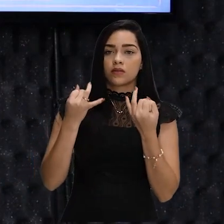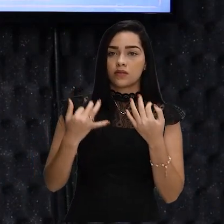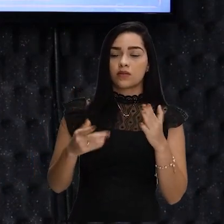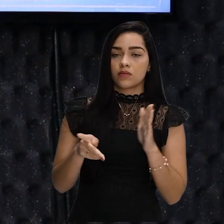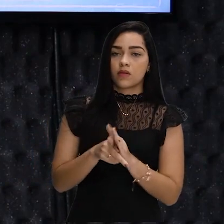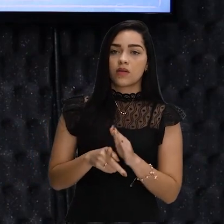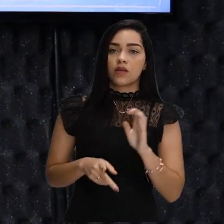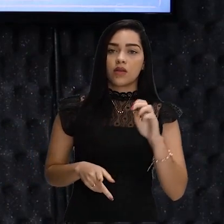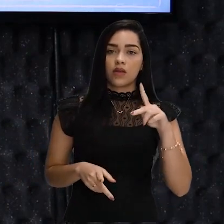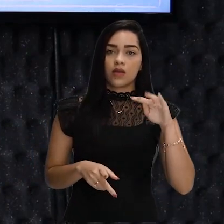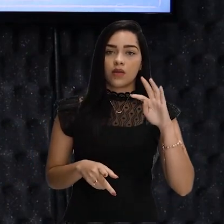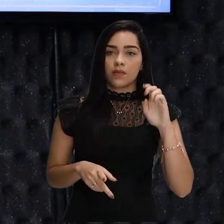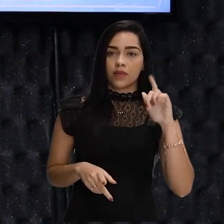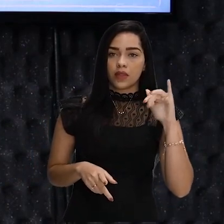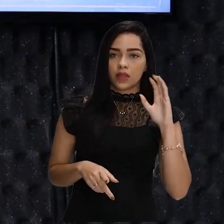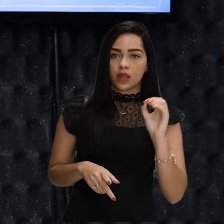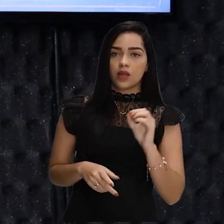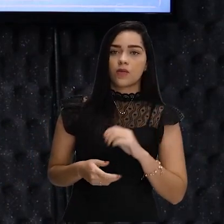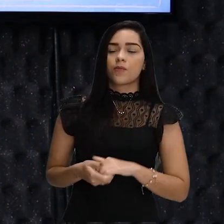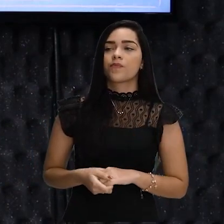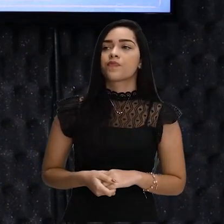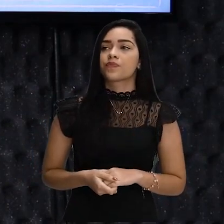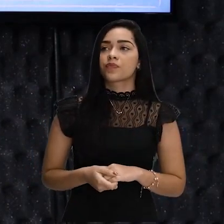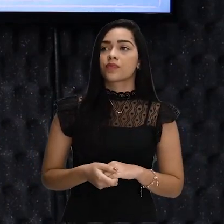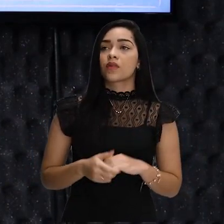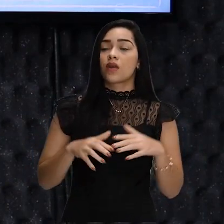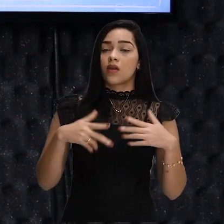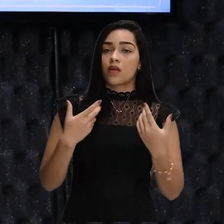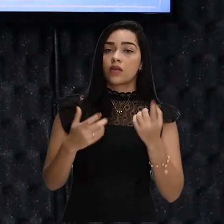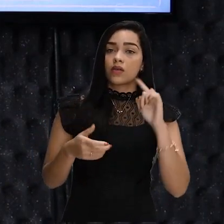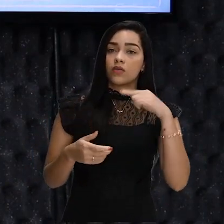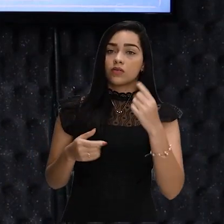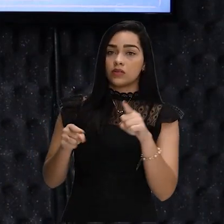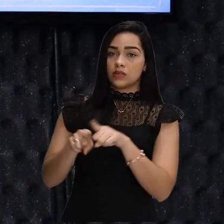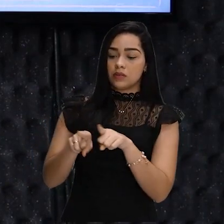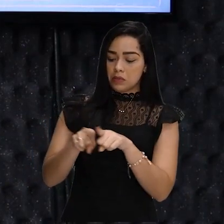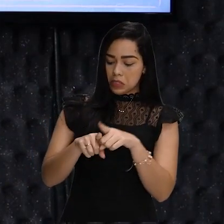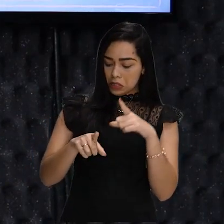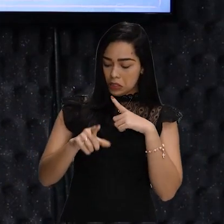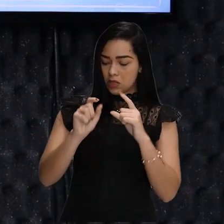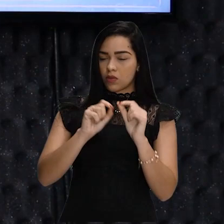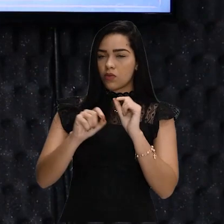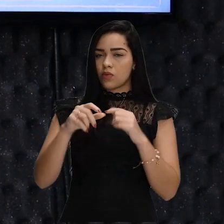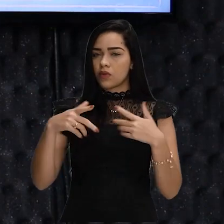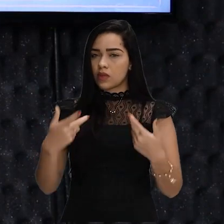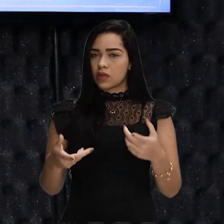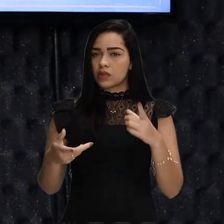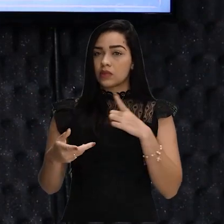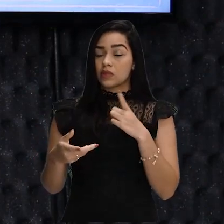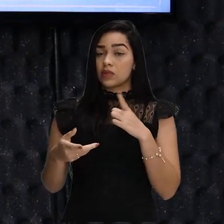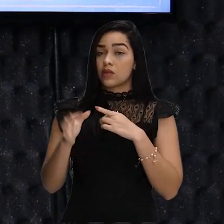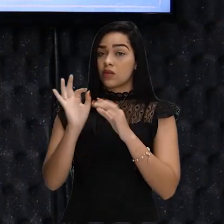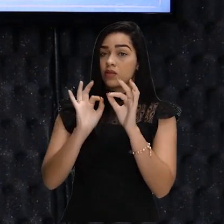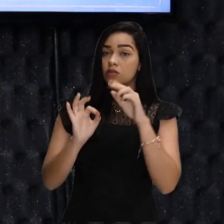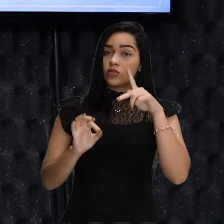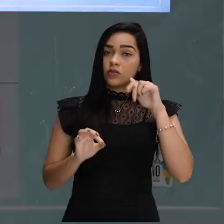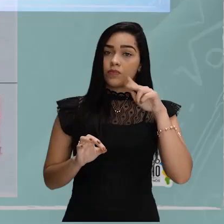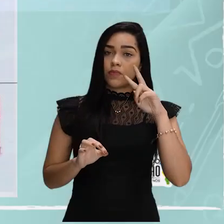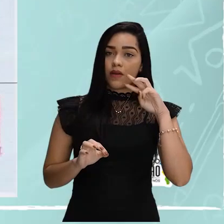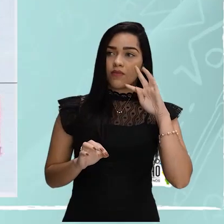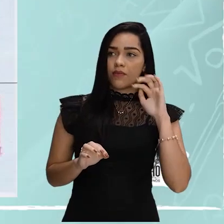epitélio pseudo-estratificado. Já nessa outra aqui, eu tenho ó, célula com formato de